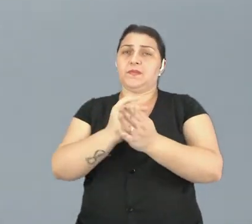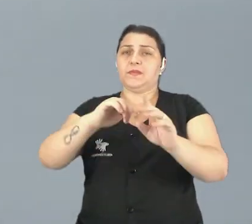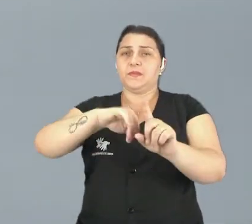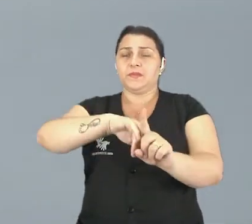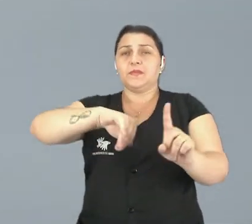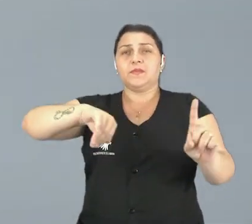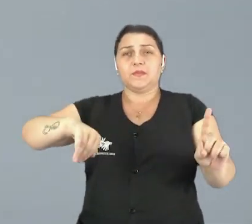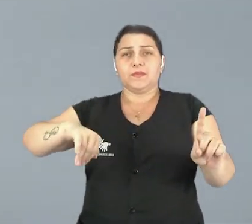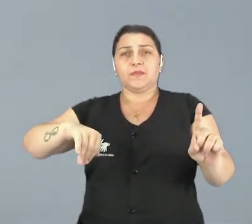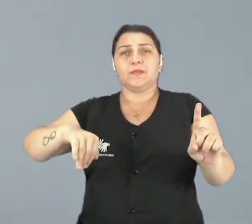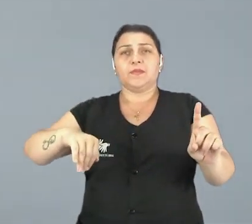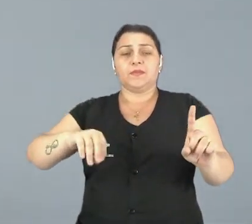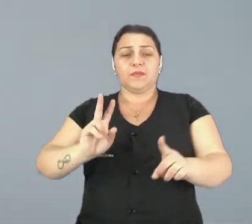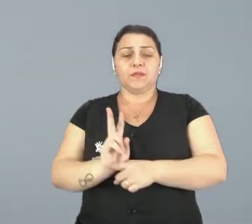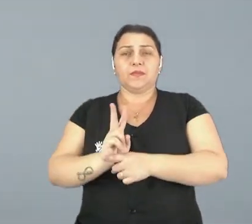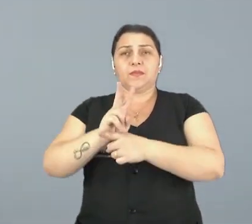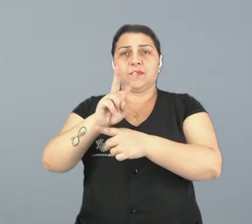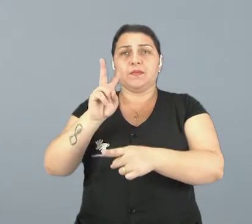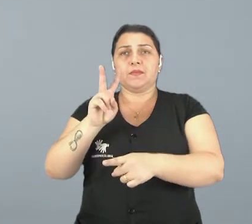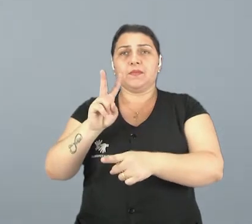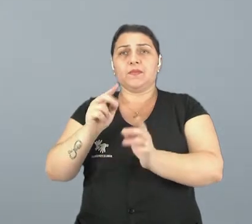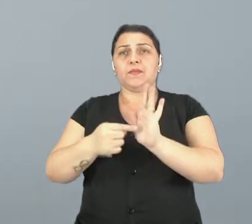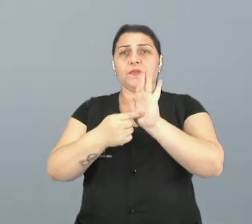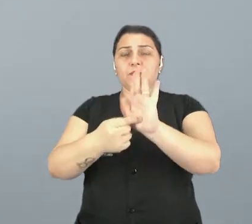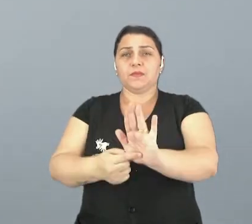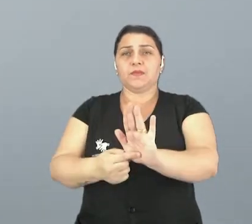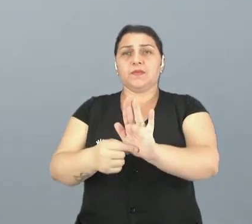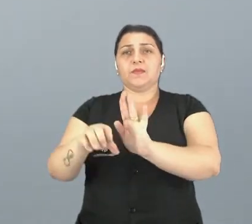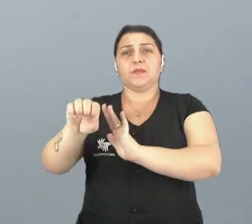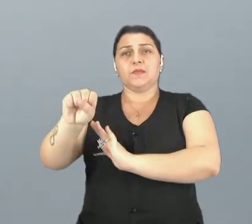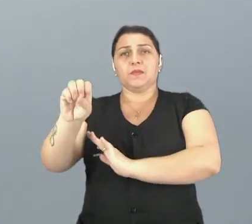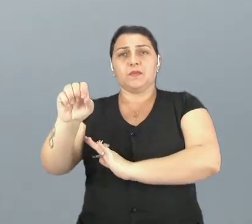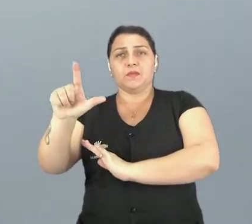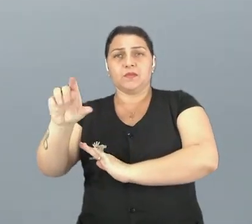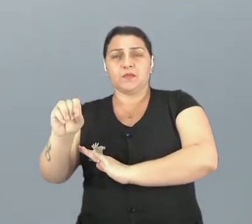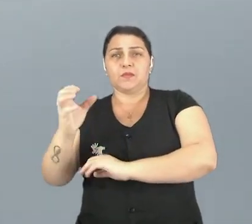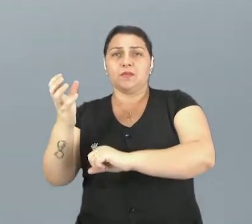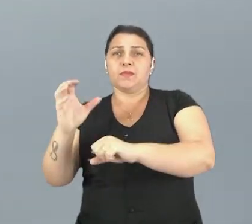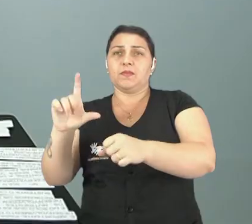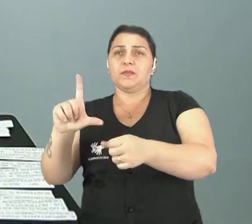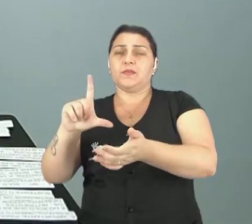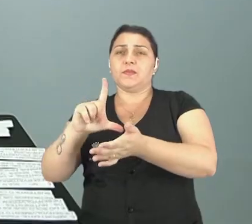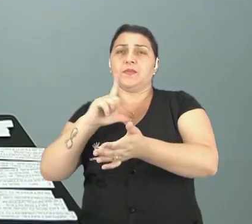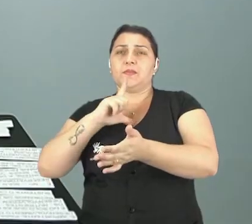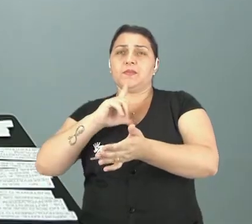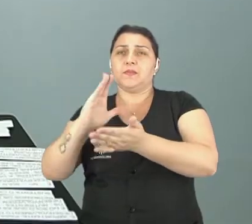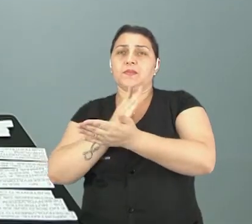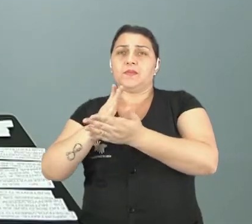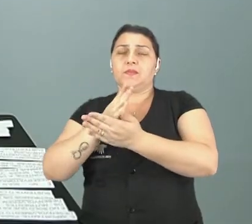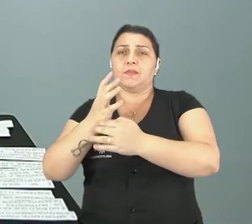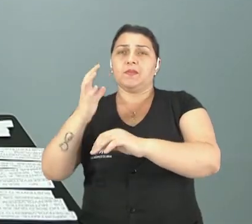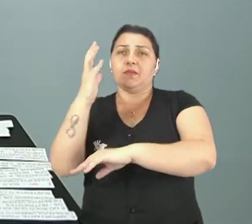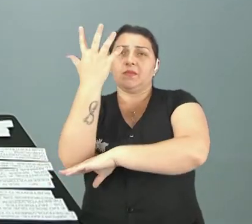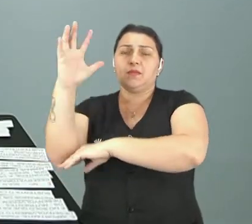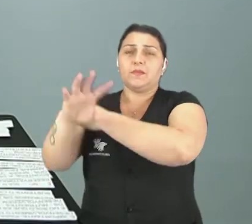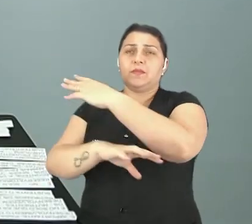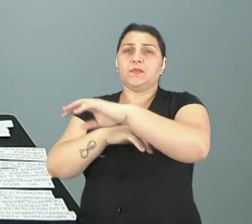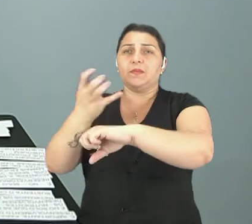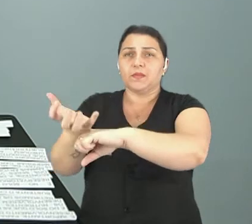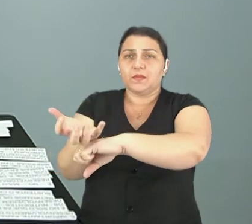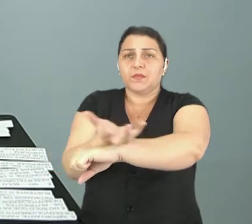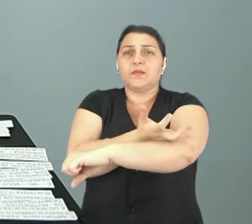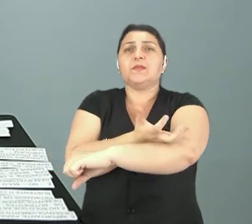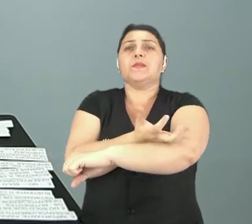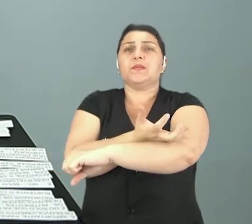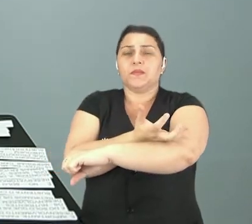parte com o solo exposto ali com uma vegetação. Então tem algumas árvores plantadas, pode ter